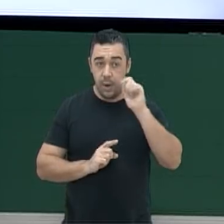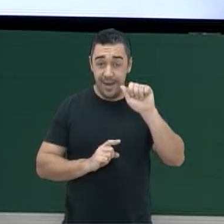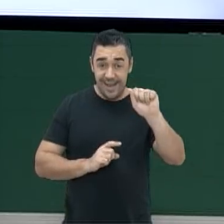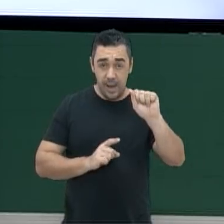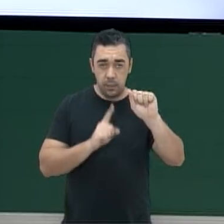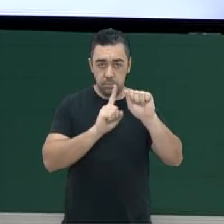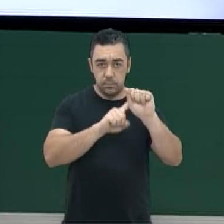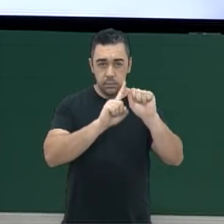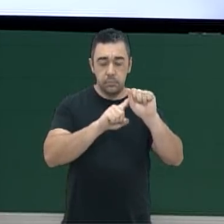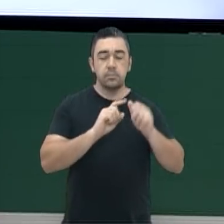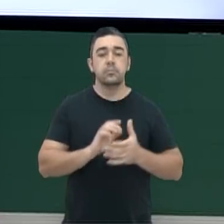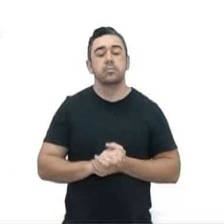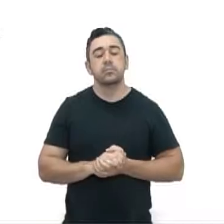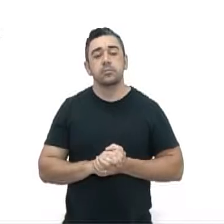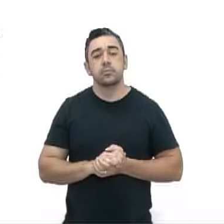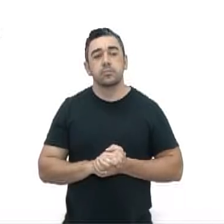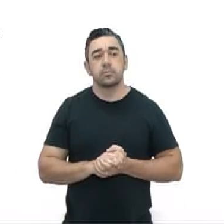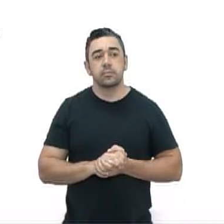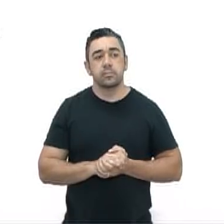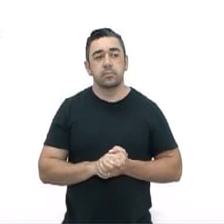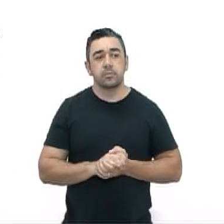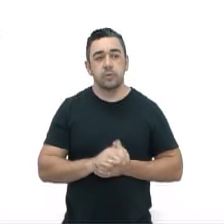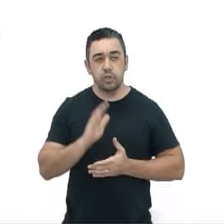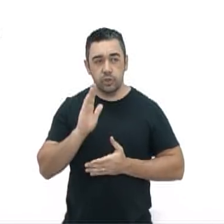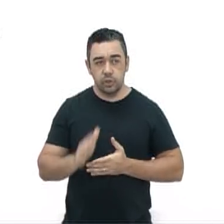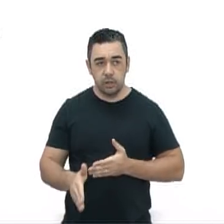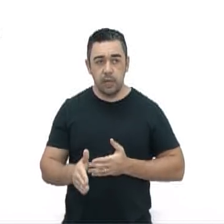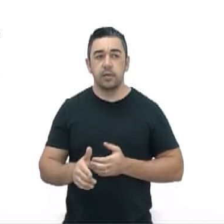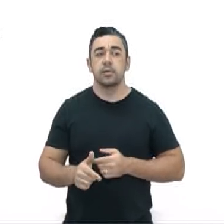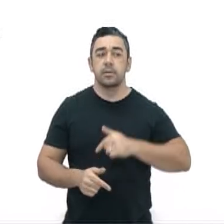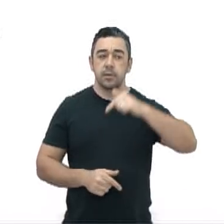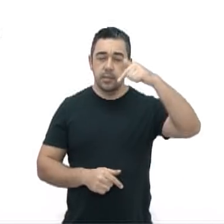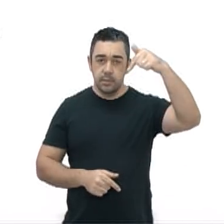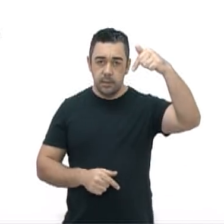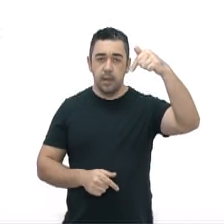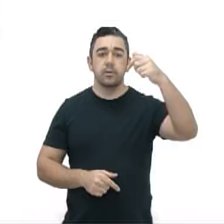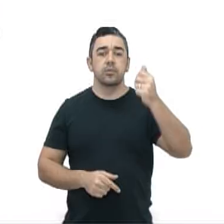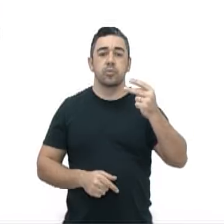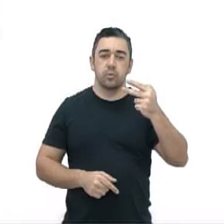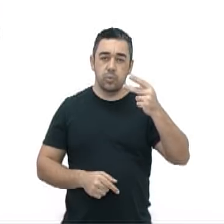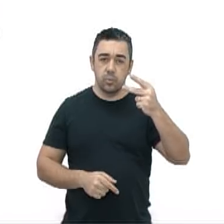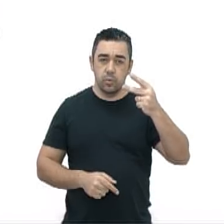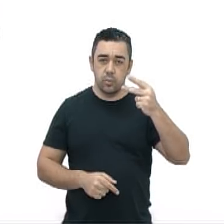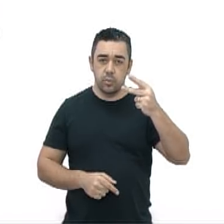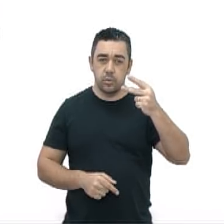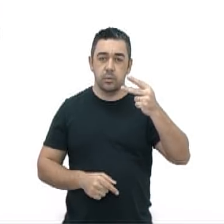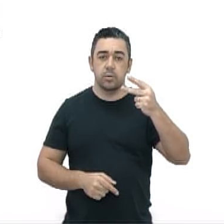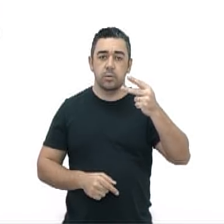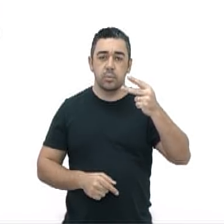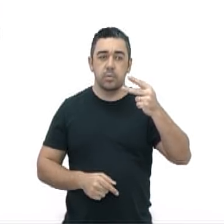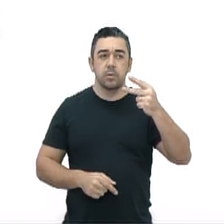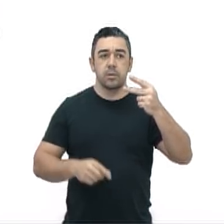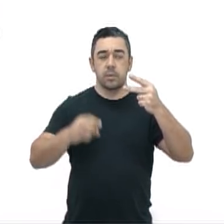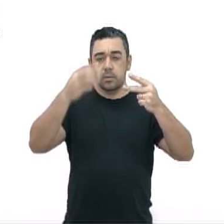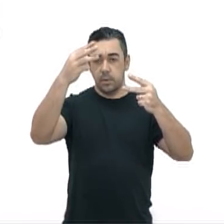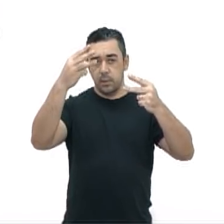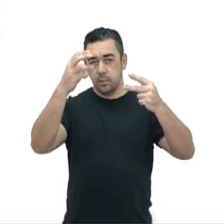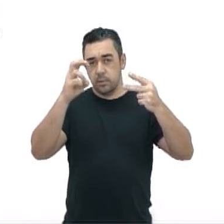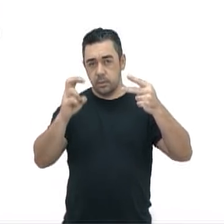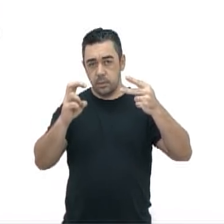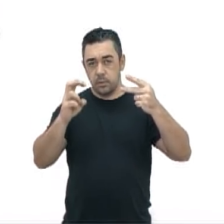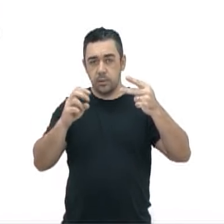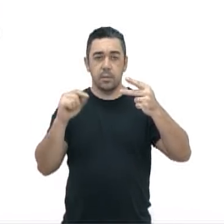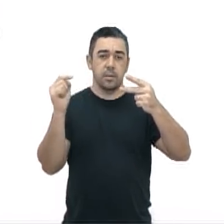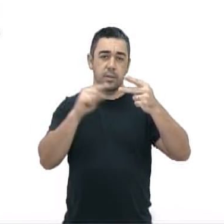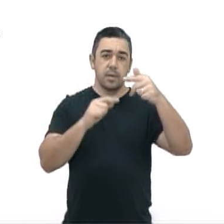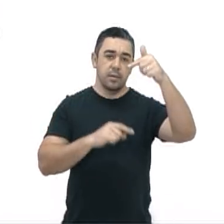correção. 12/5, já dei aqui que 7/12, 12 e 5, já dei que 7/12 é